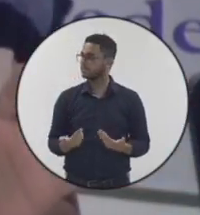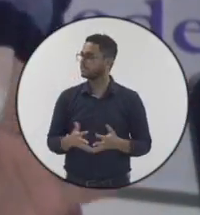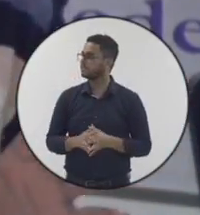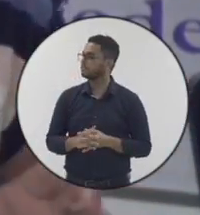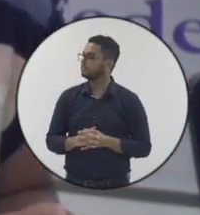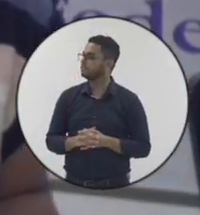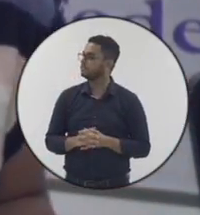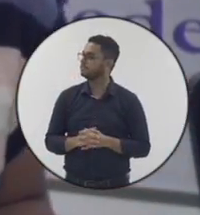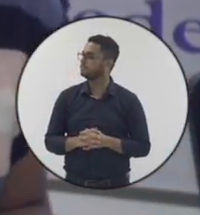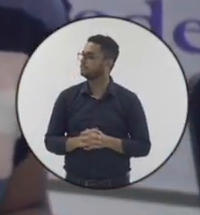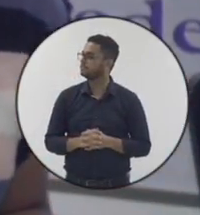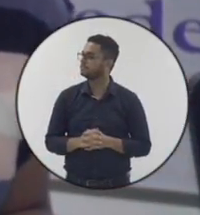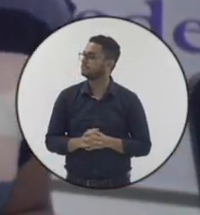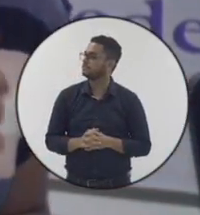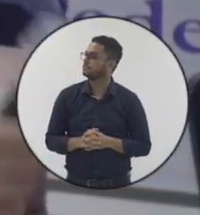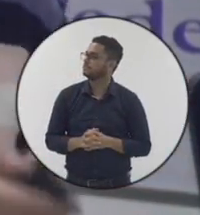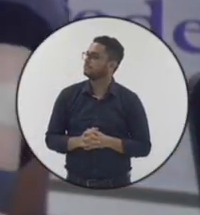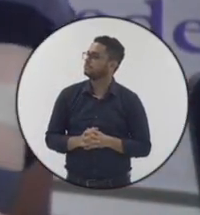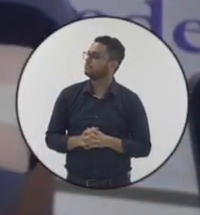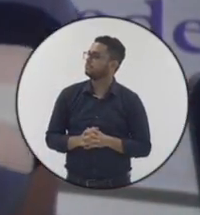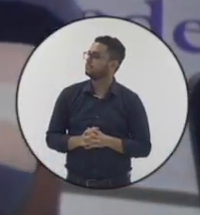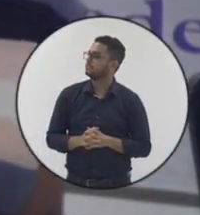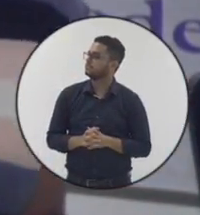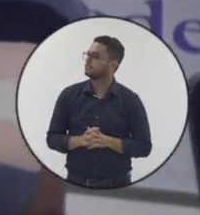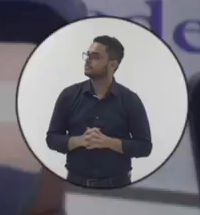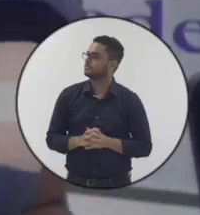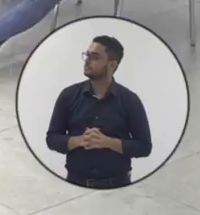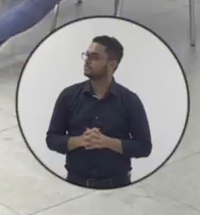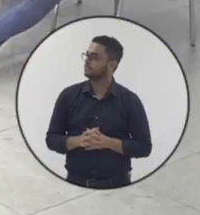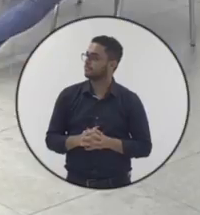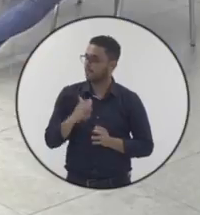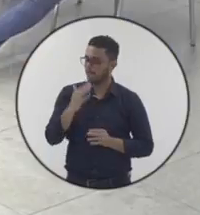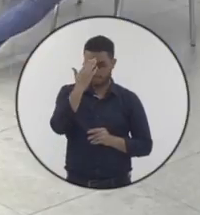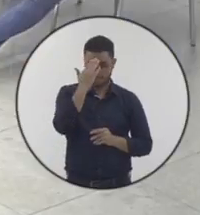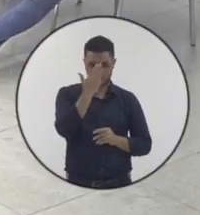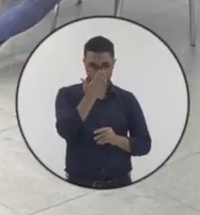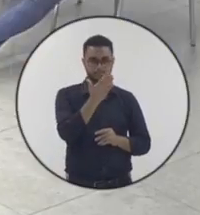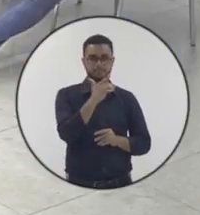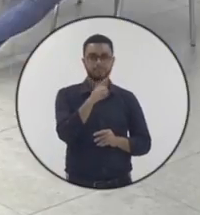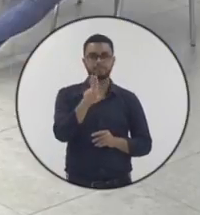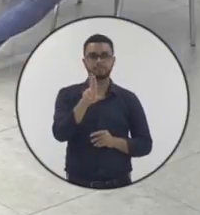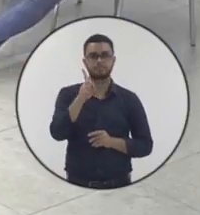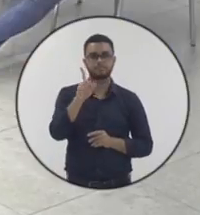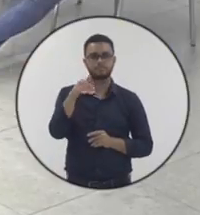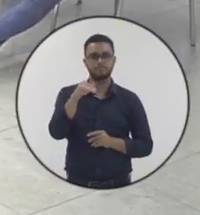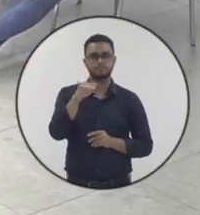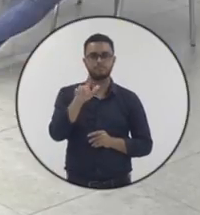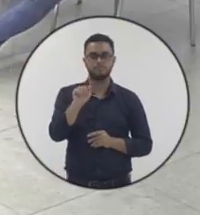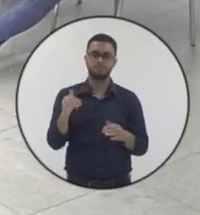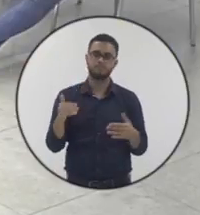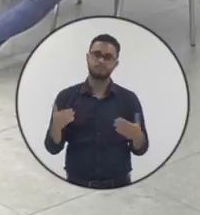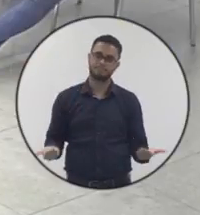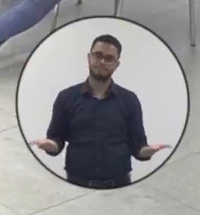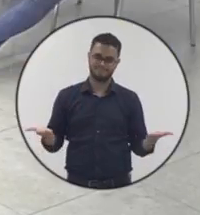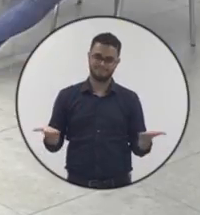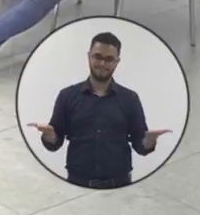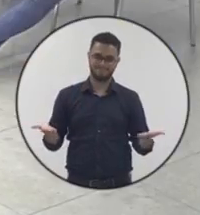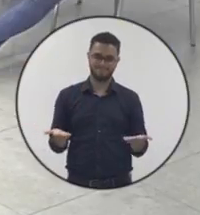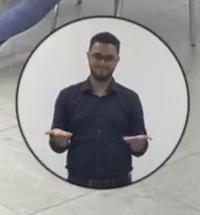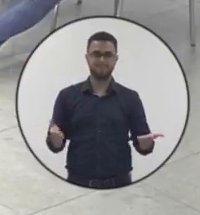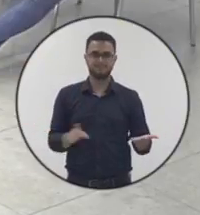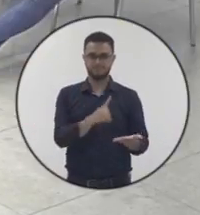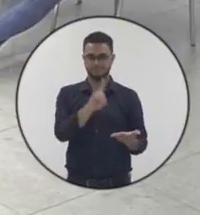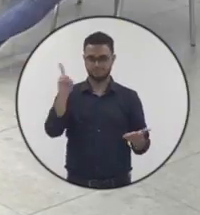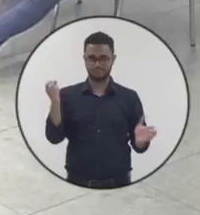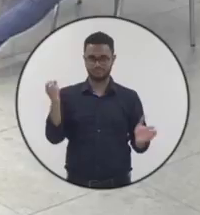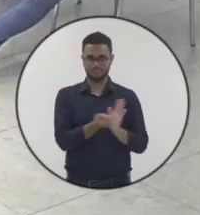tentar minimamente ajudar nesse processo. Obrigada. Obrigado, Ludmila. Bom, no dia de hoje, esse dia histórico